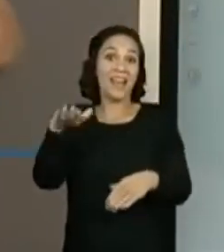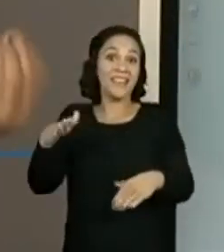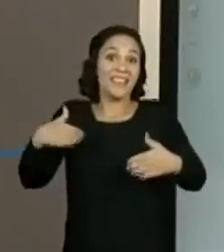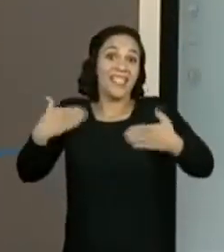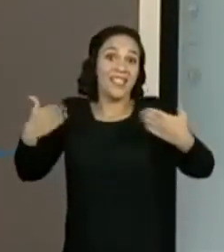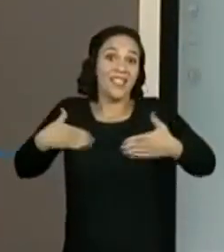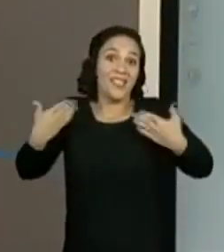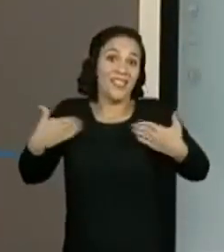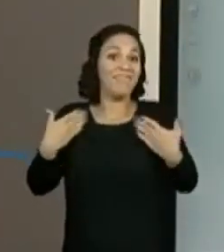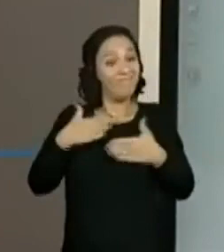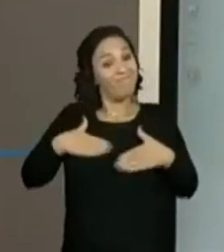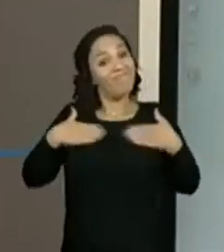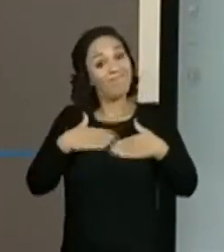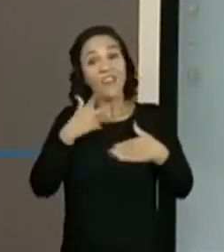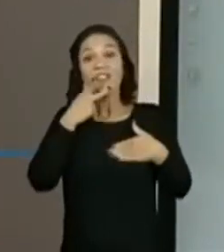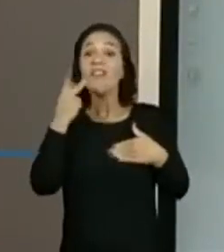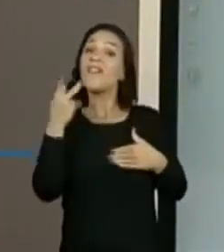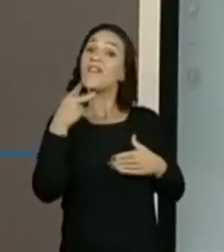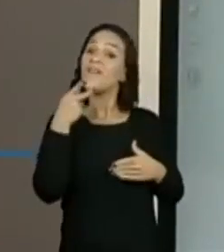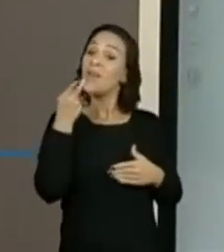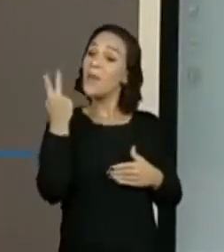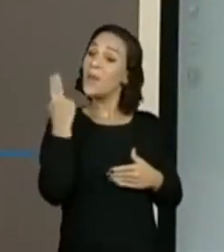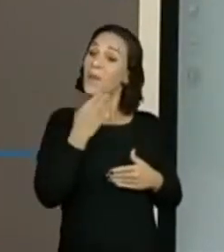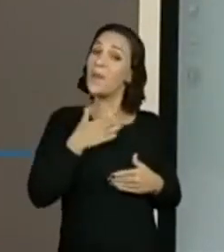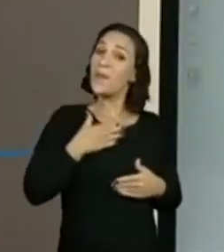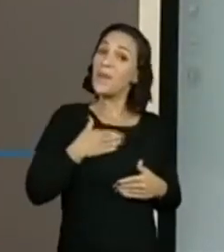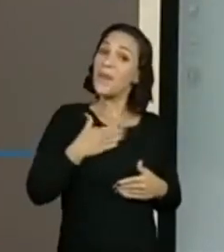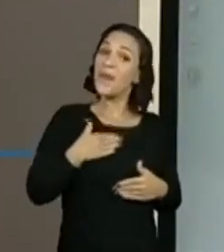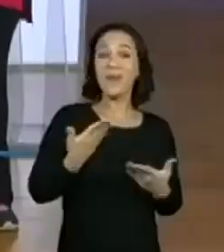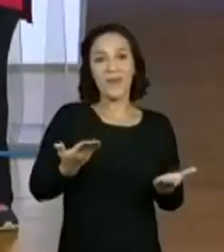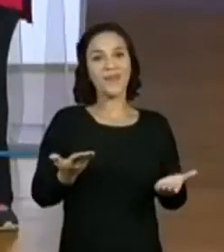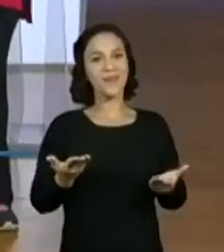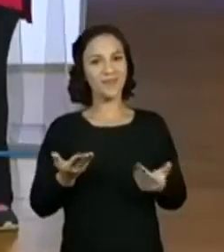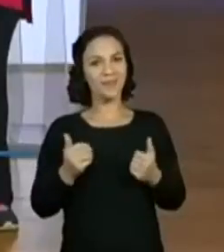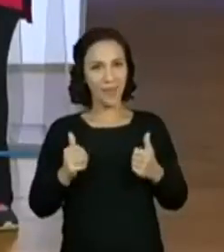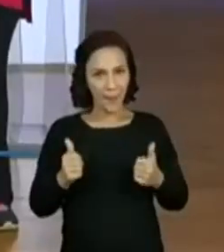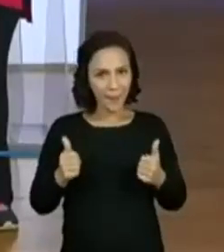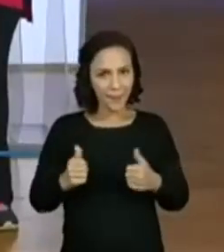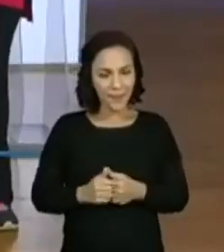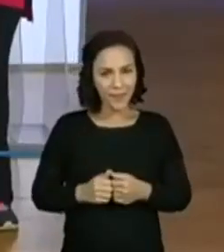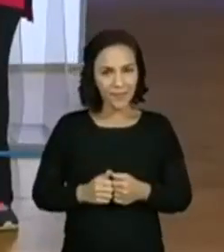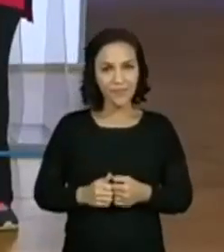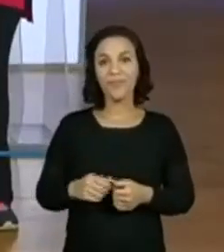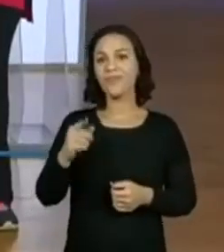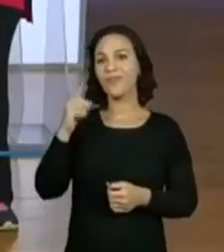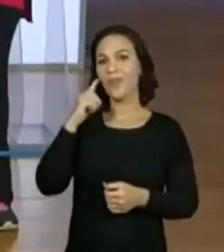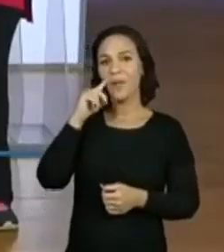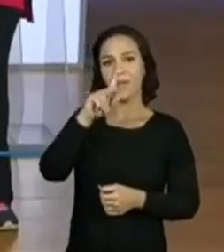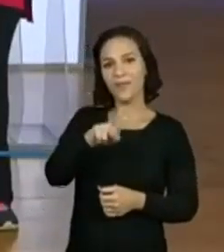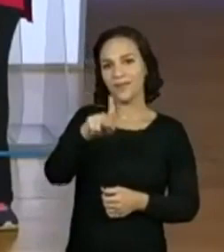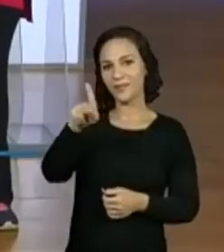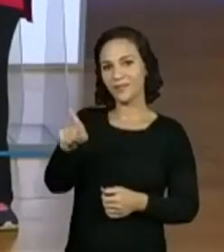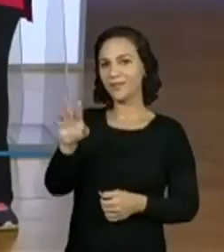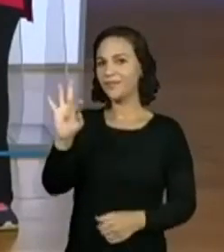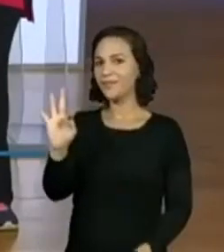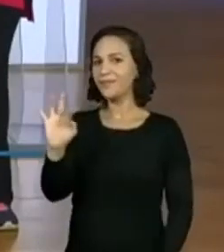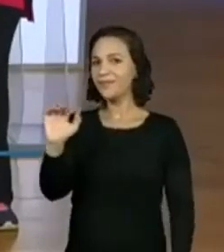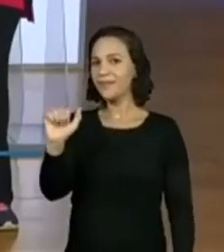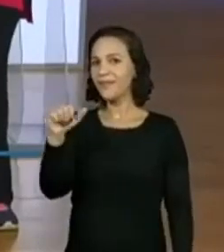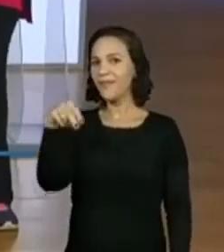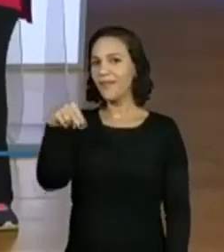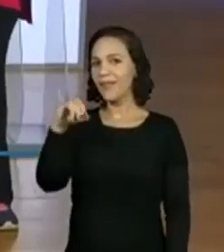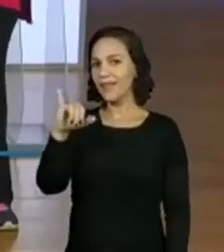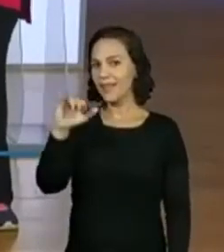e participem aí ainda mais ativamente das nossas aulas, tá bom? Os estudantes da professora Tânia Mara estão mandando aí que